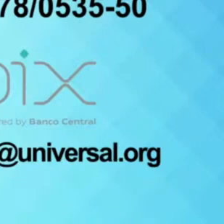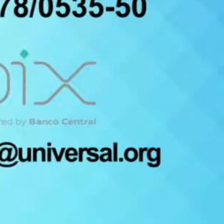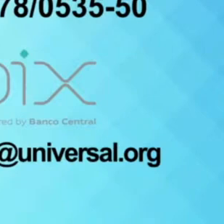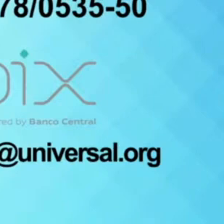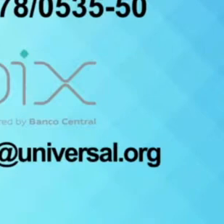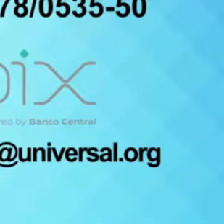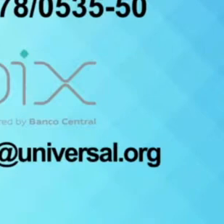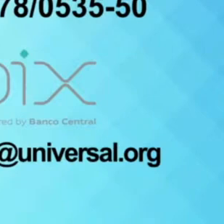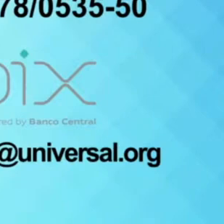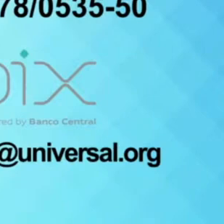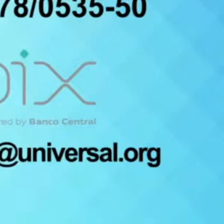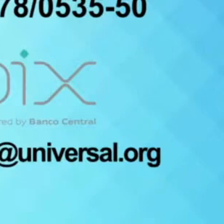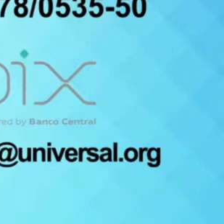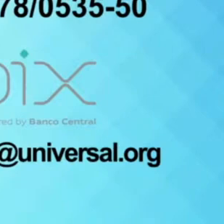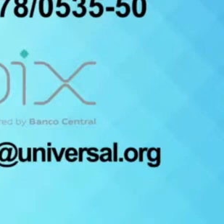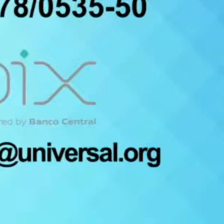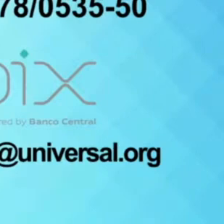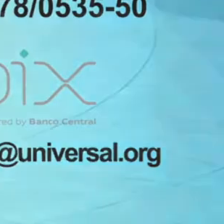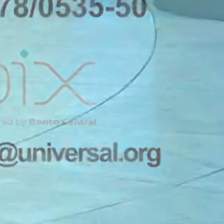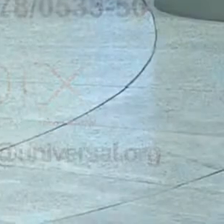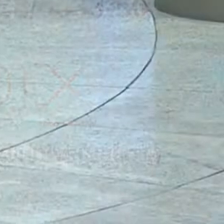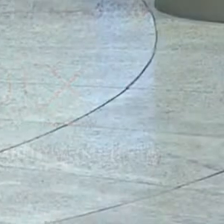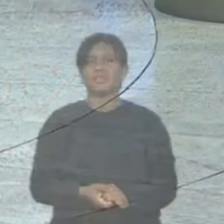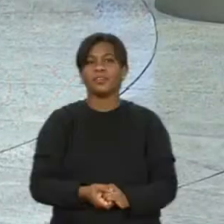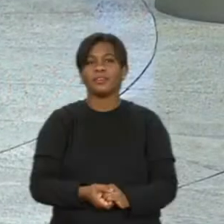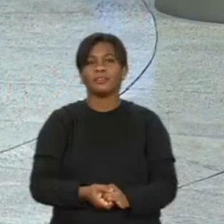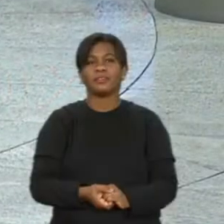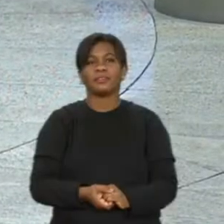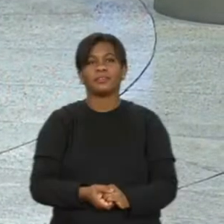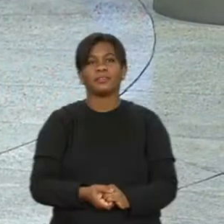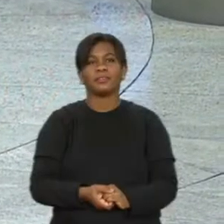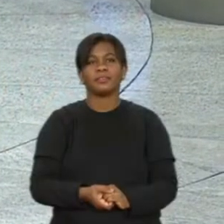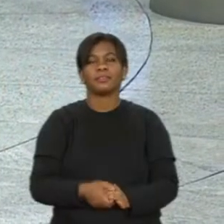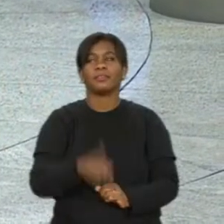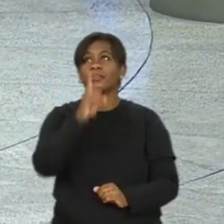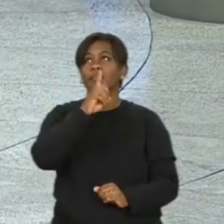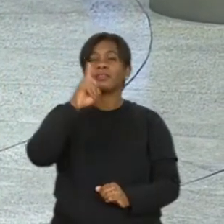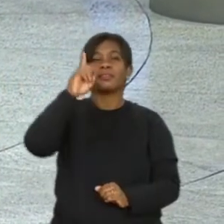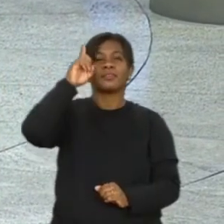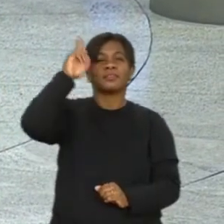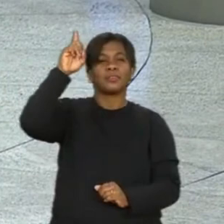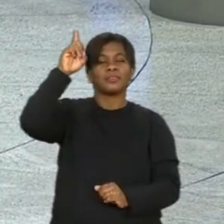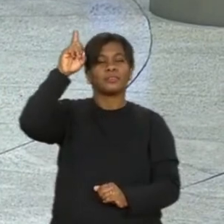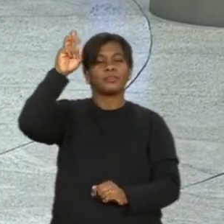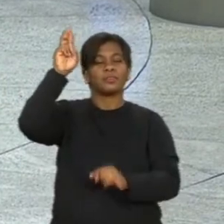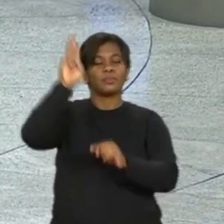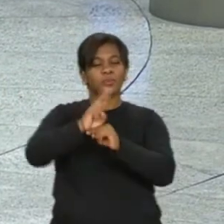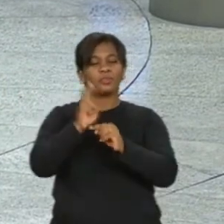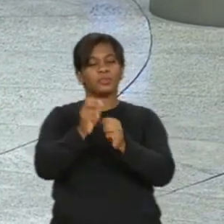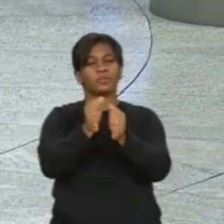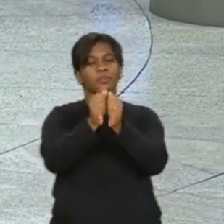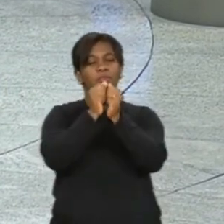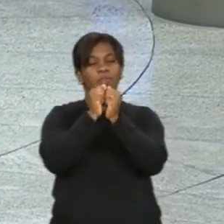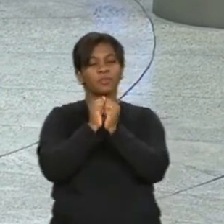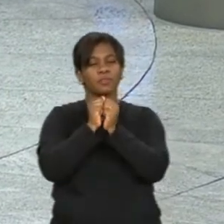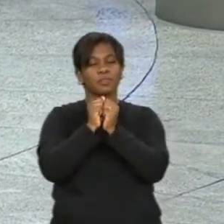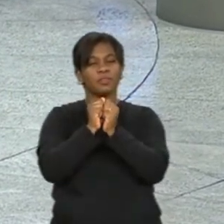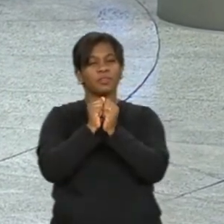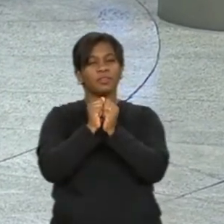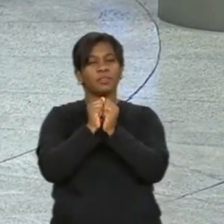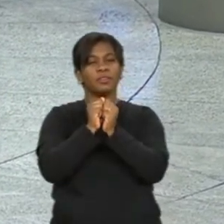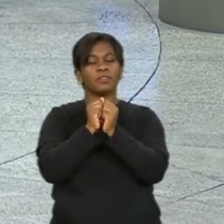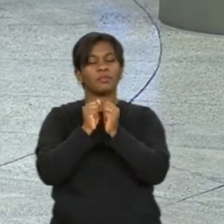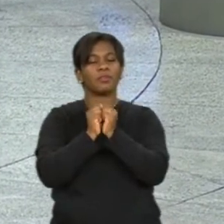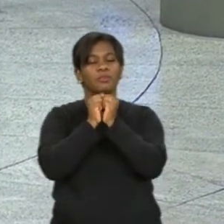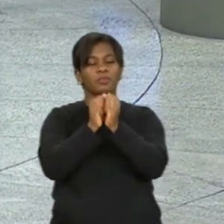bom? Estenda as mãos na minha direção. Que o Deus que te trouxe te leve, te livre de todos